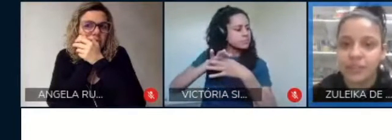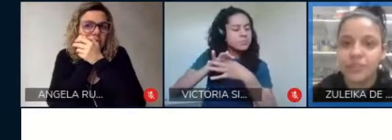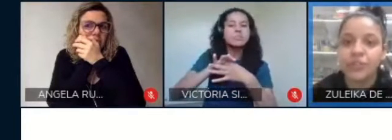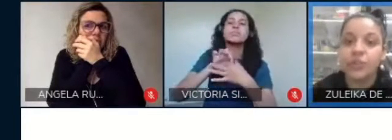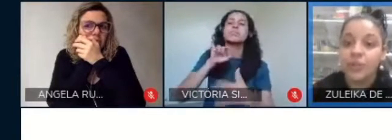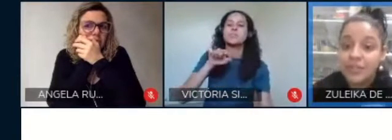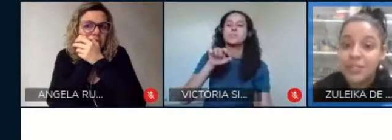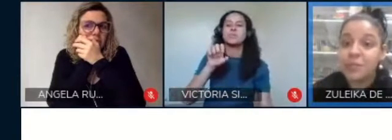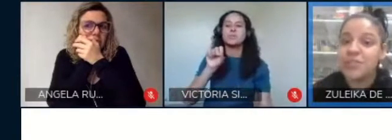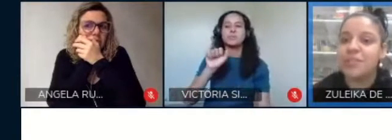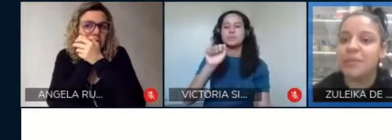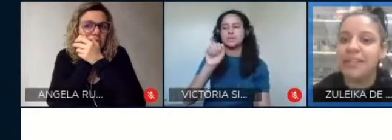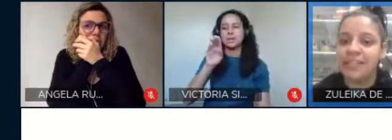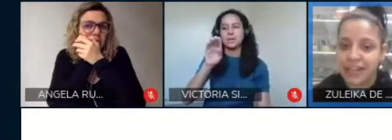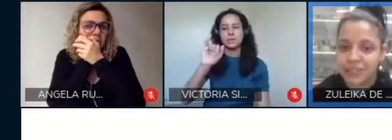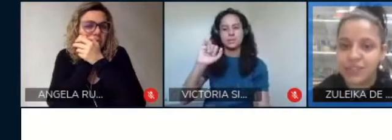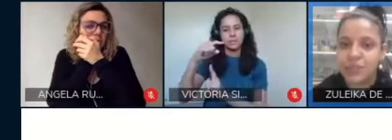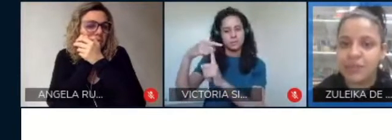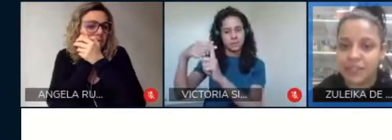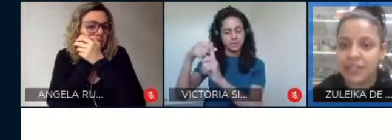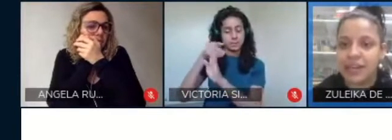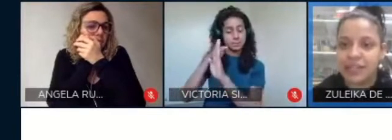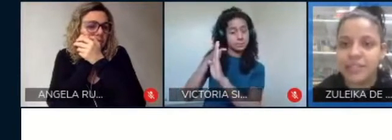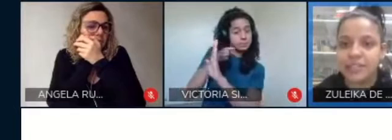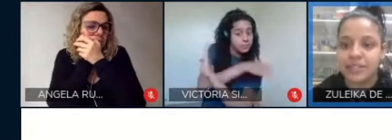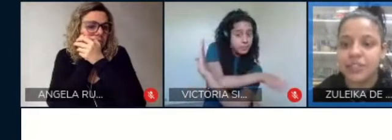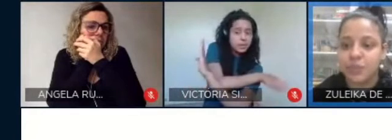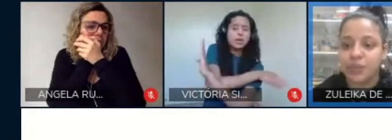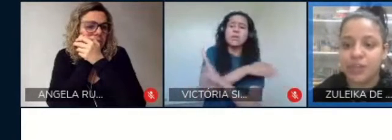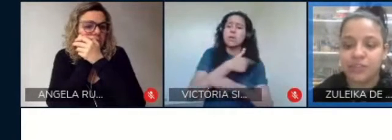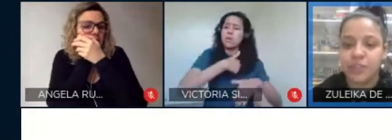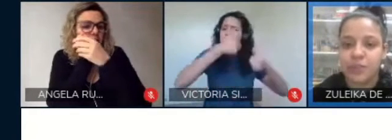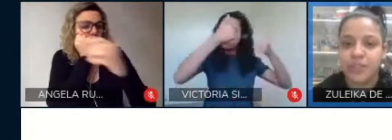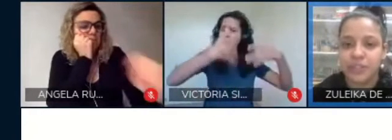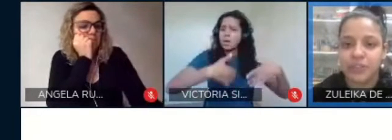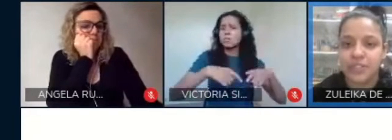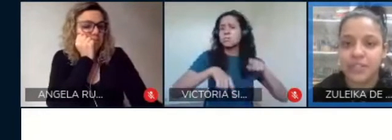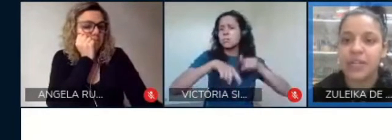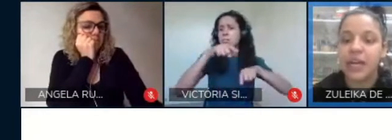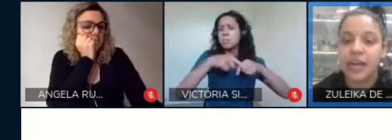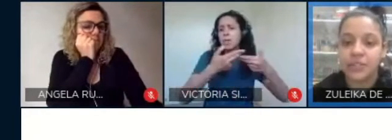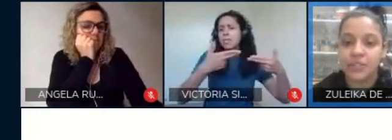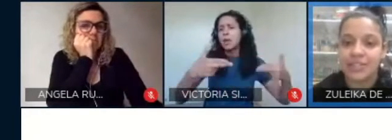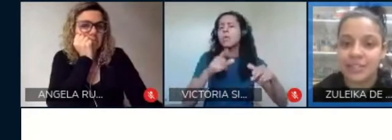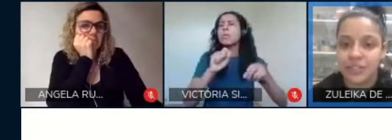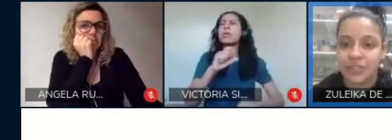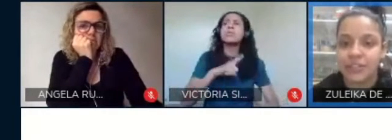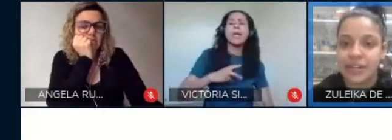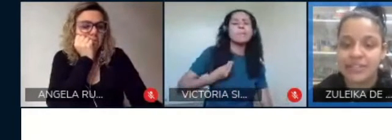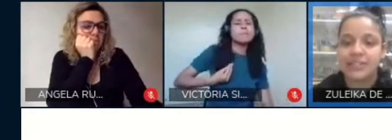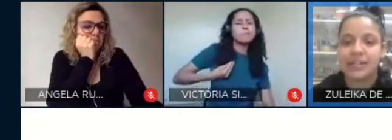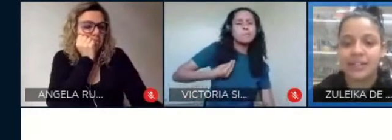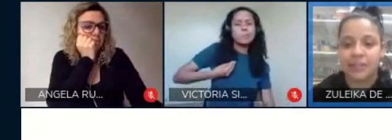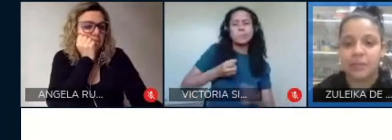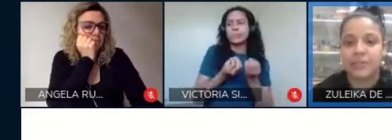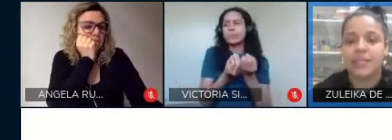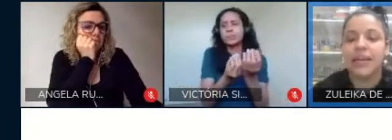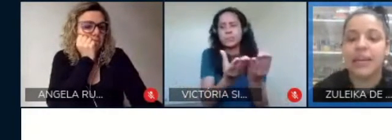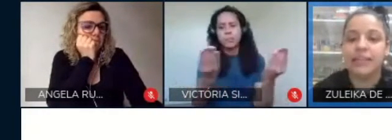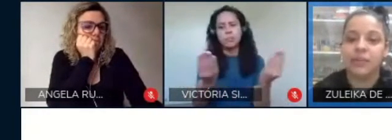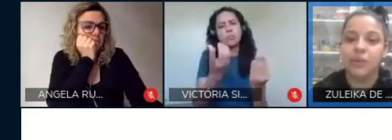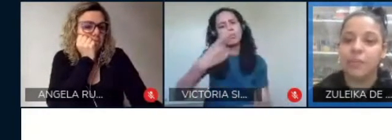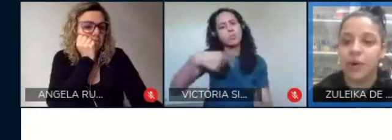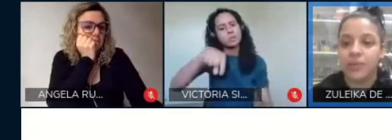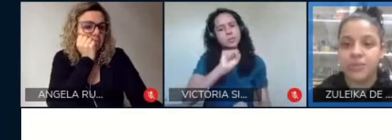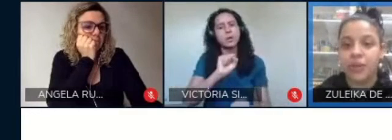começa falando de todas as possibilidades de materiais, né, disponíveis para a gente fazer as nossas atividades